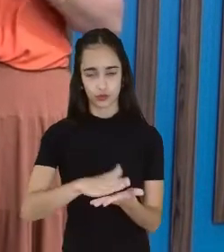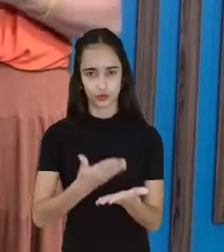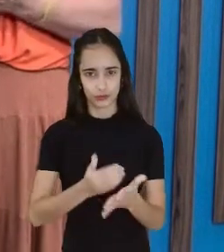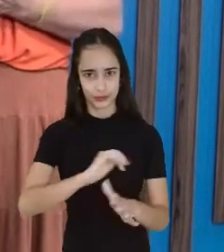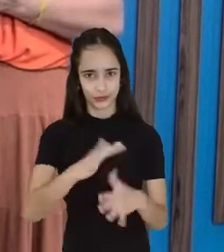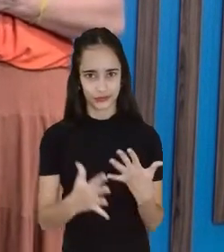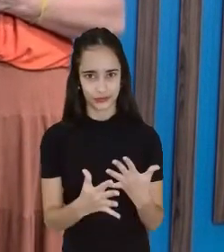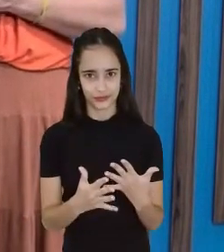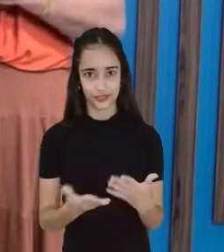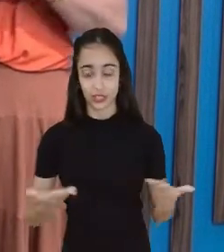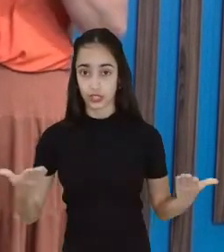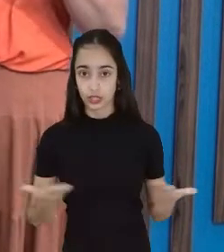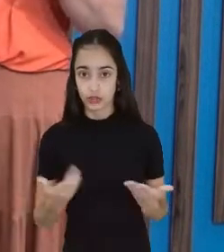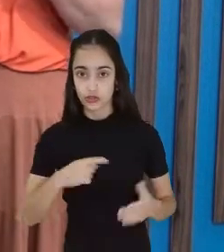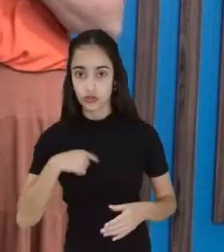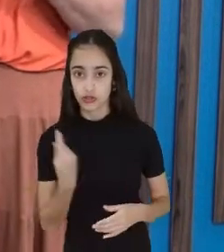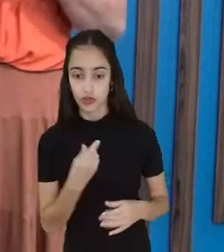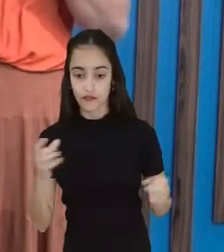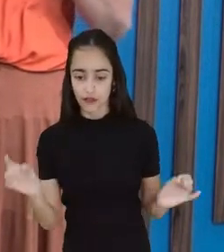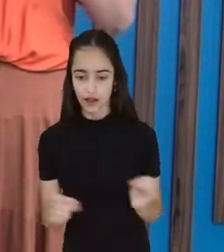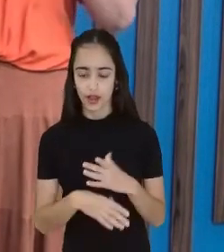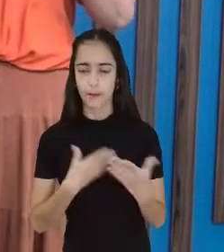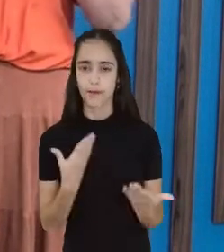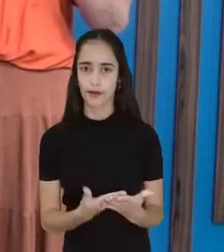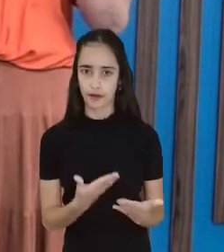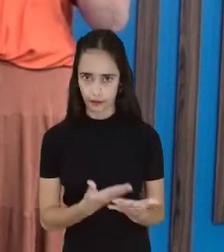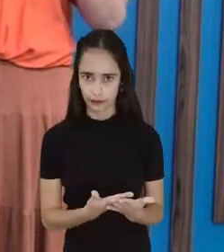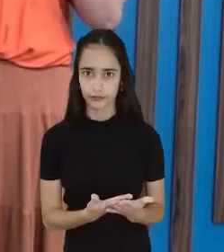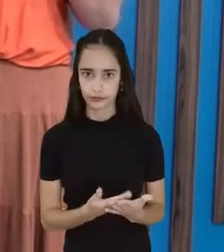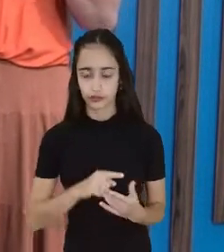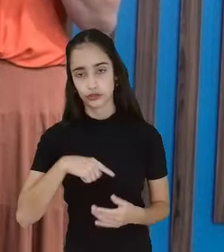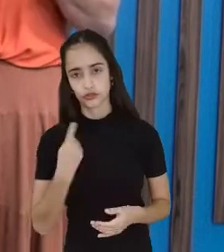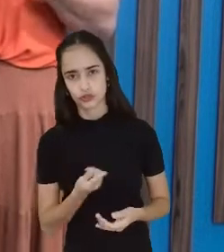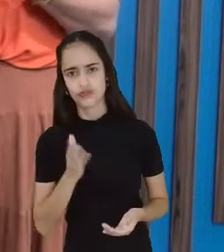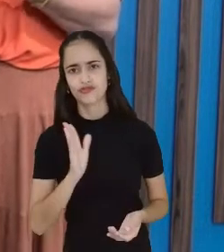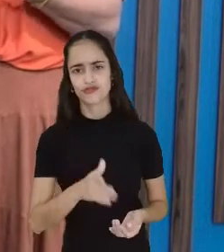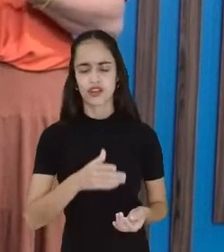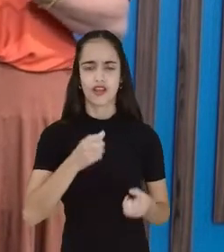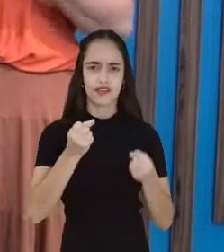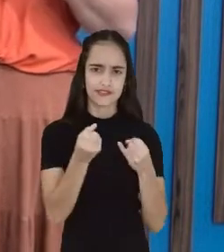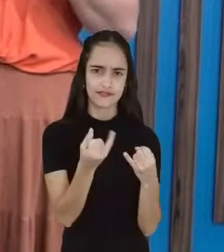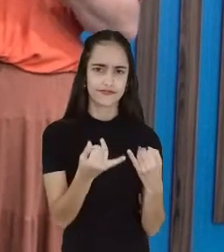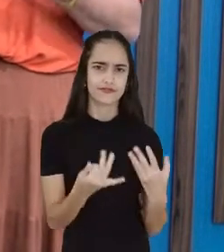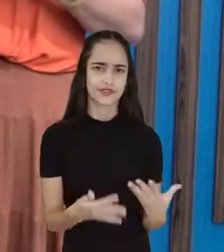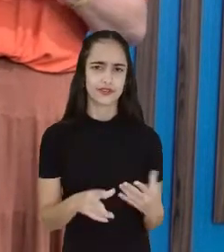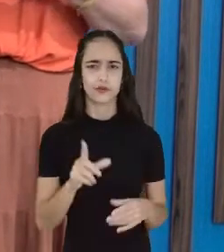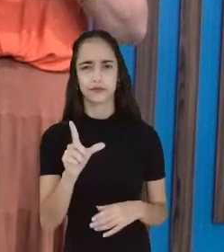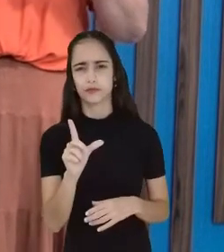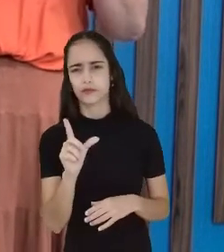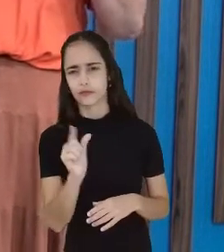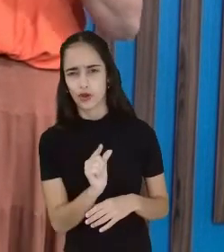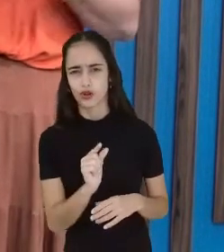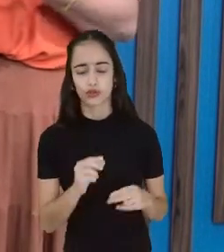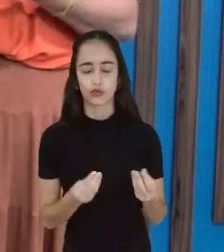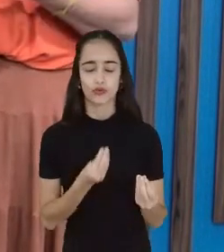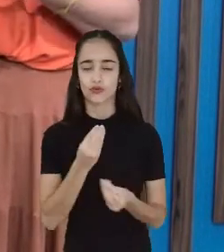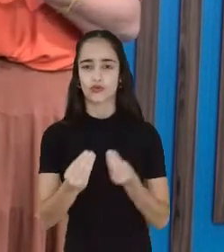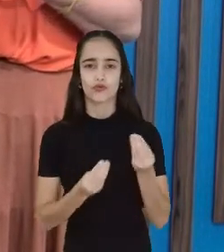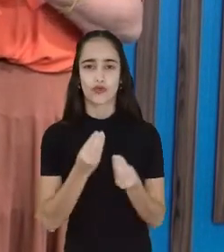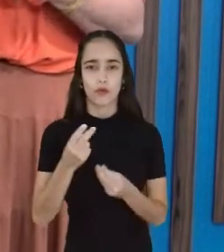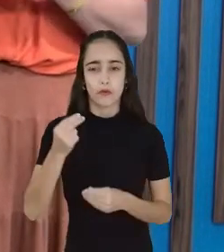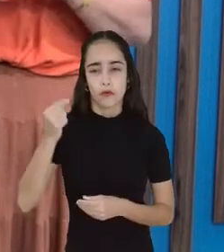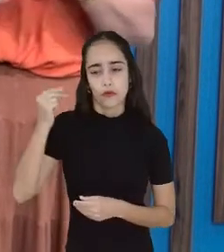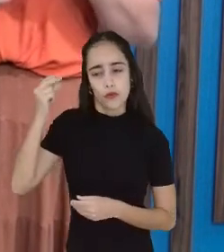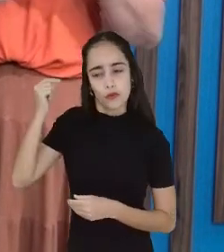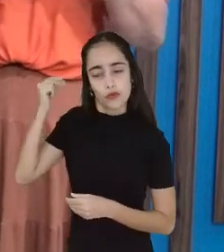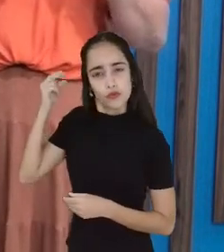concluir essa aula a gente falou um pouquinho sobre como o homem pré-histórico representava alguns povos antigos